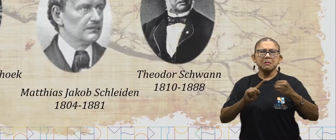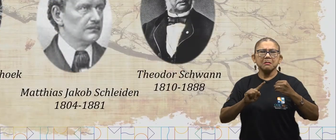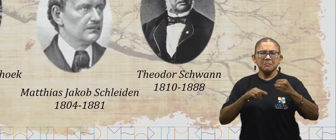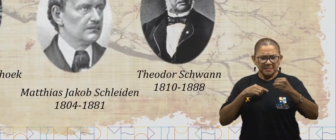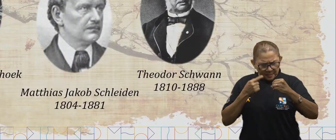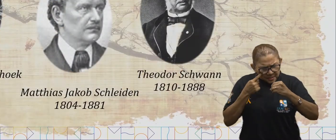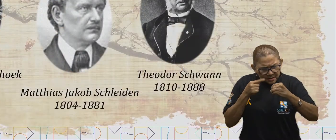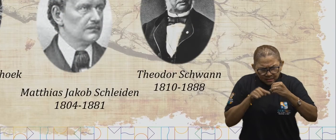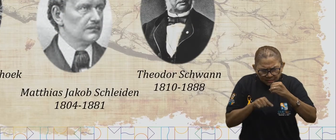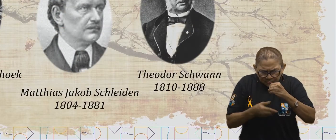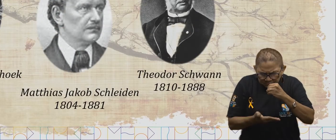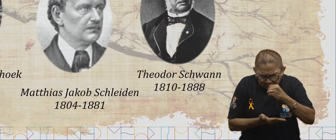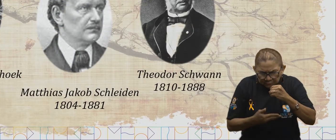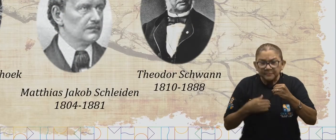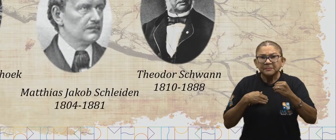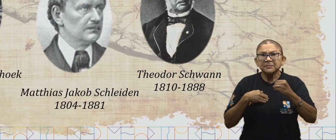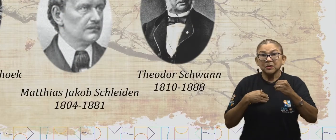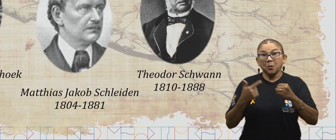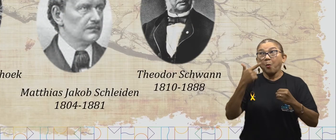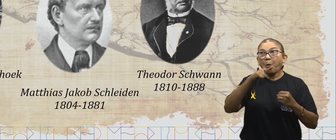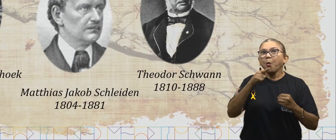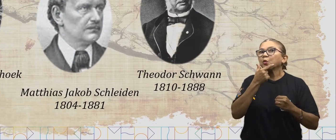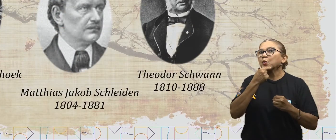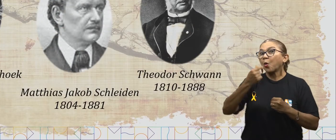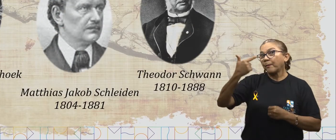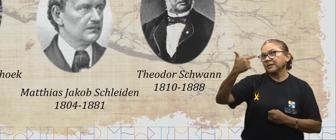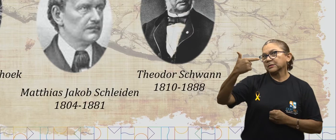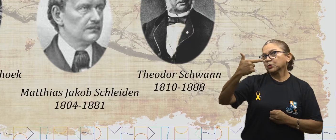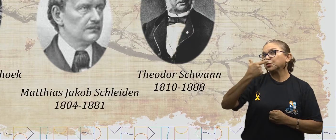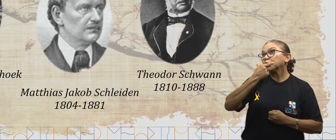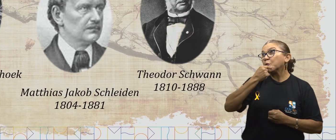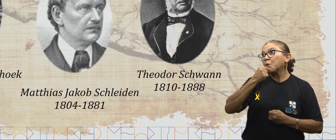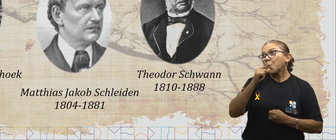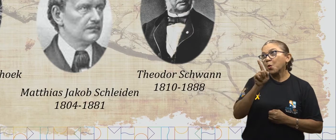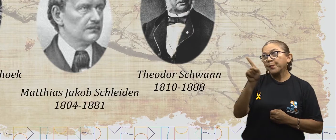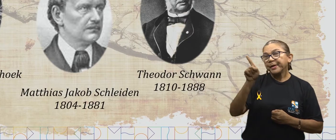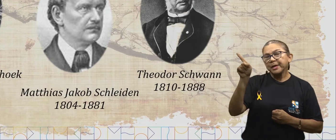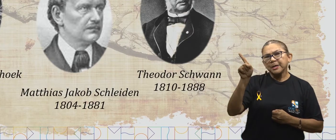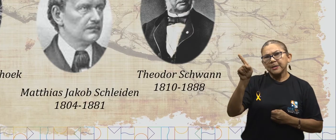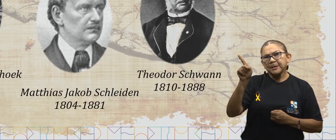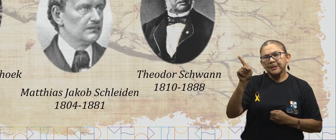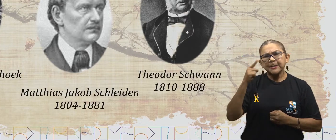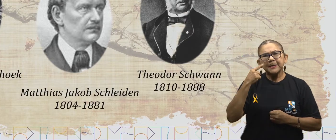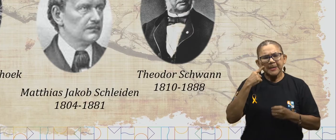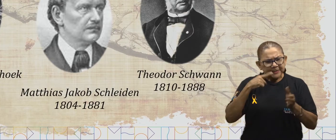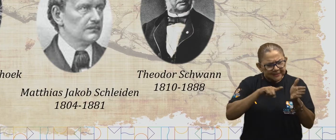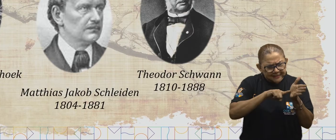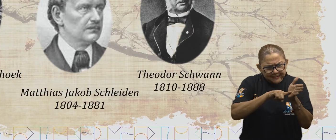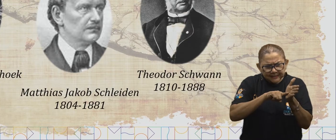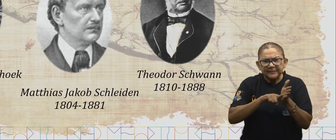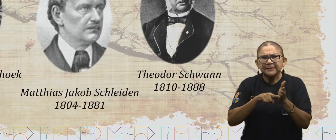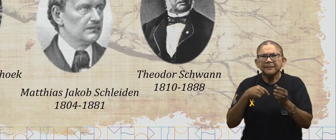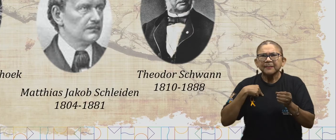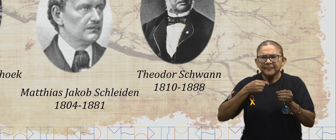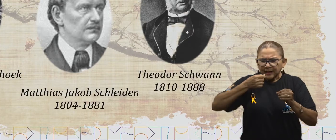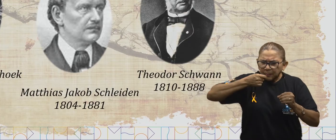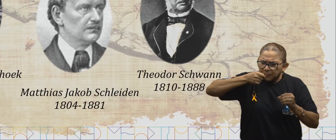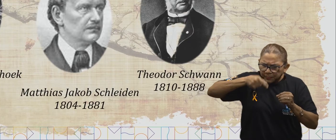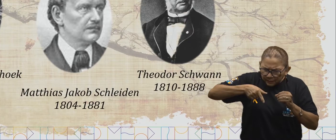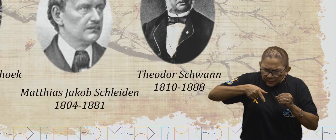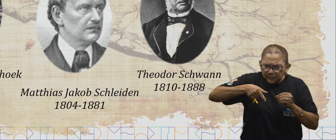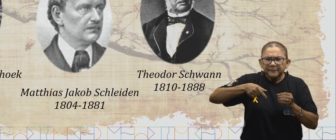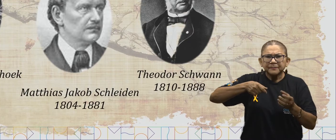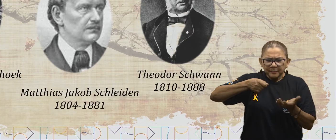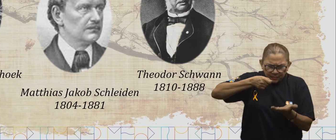mesmo período, Anton van Leeuwenhoek observou e descreveu gotas de água de um lago e saliva,